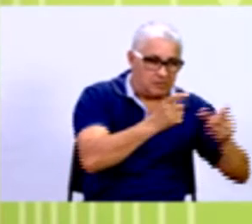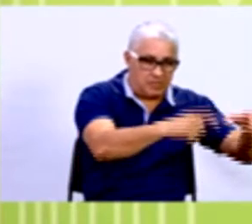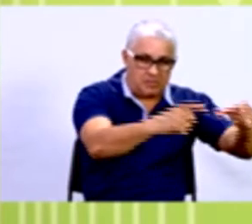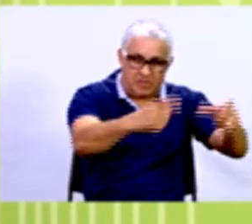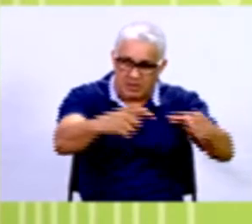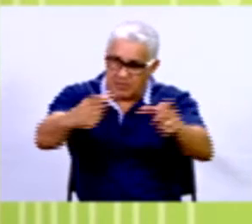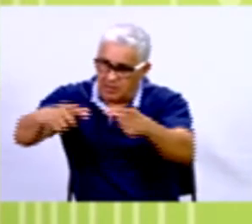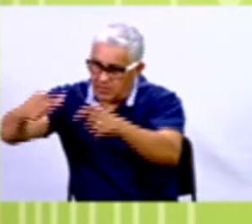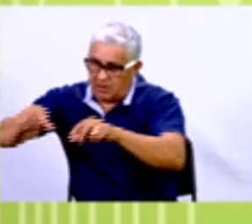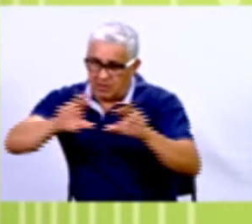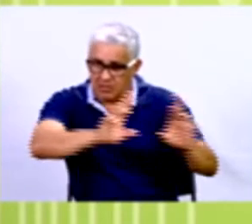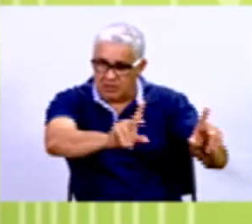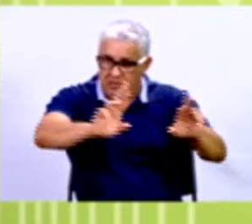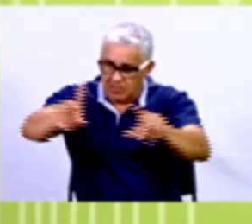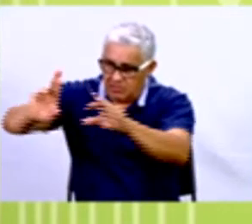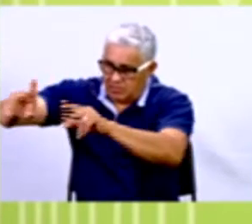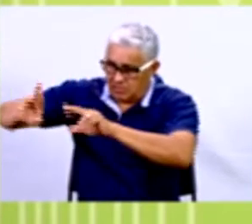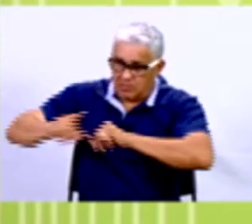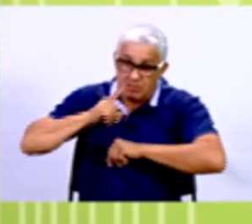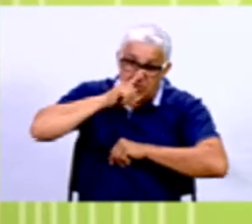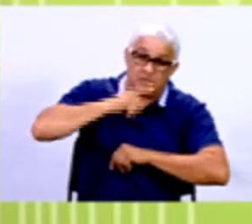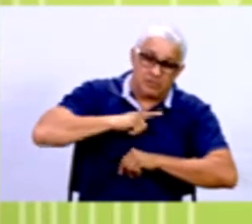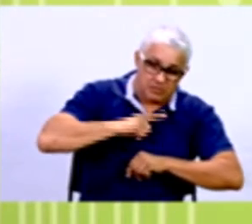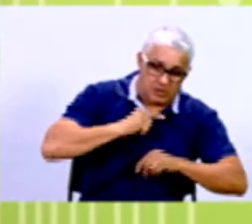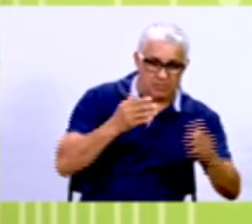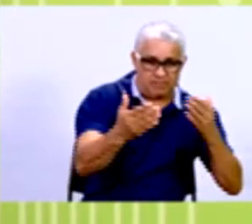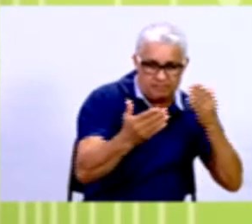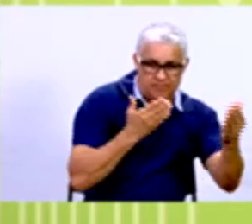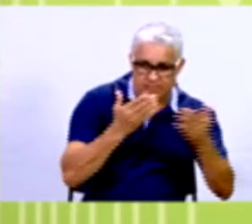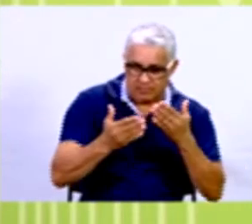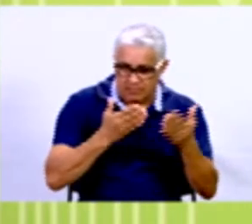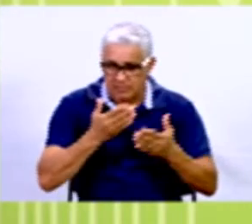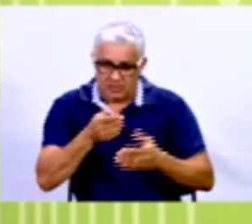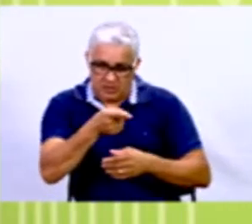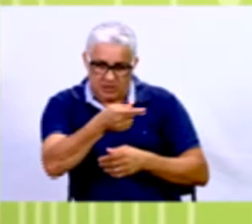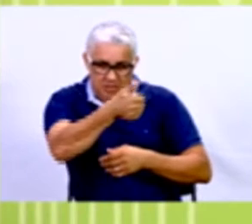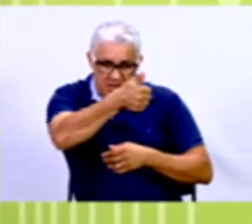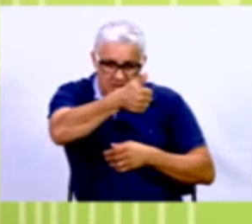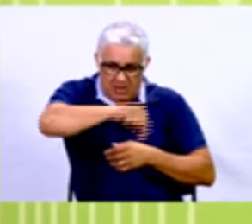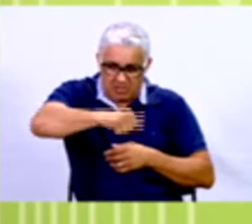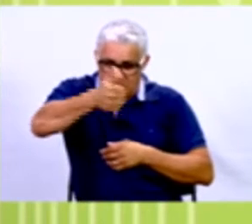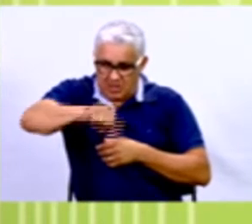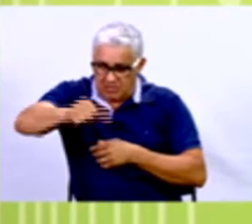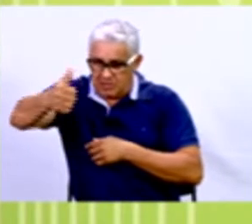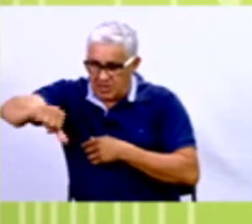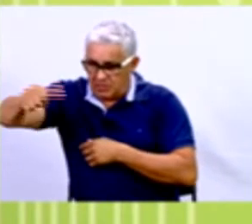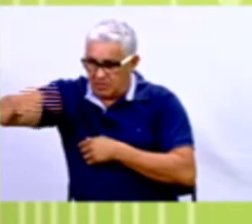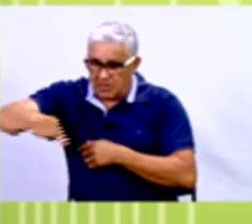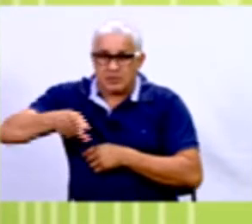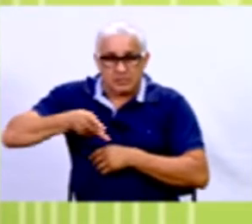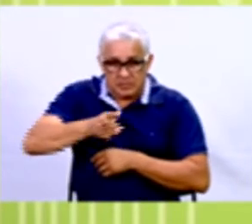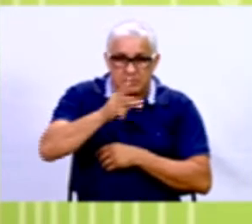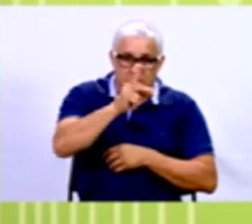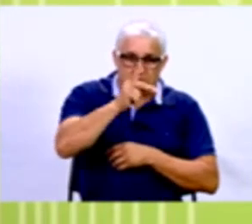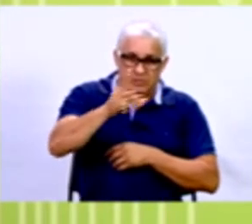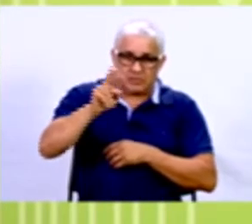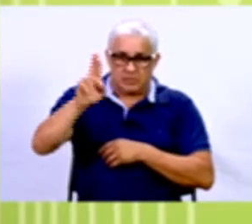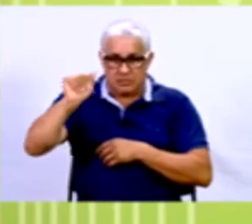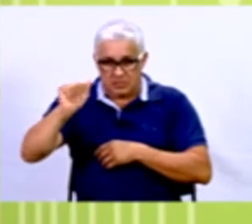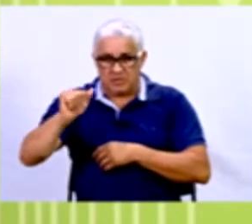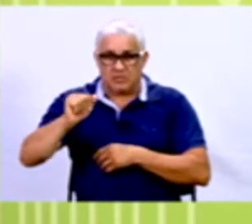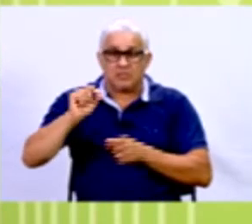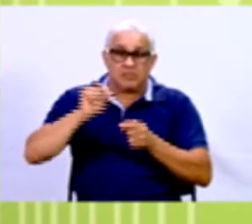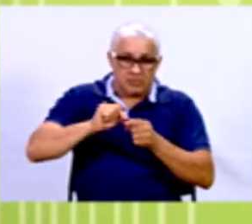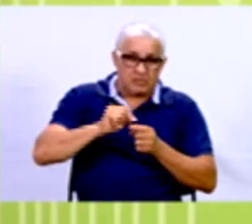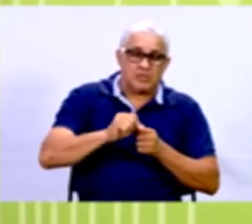os riscos e aí, consequentemente, você faz uma avaliação disso, né? O PPRA, ele faz avaliações periódicas. Como eu falei, há empresas